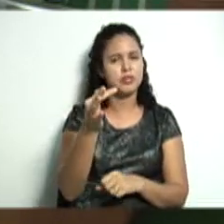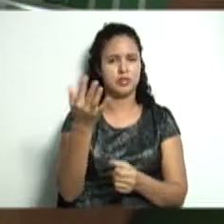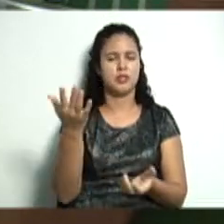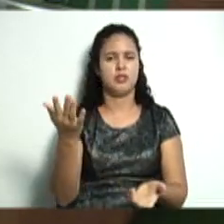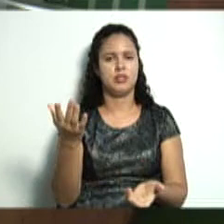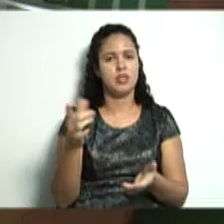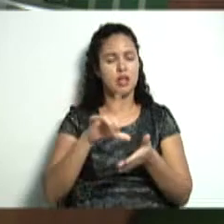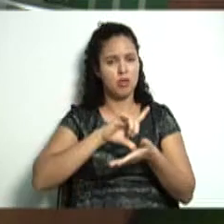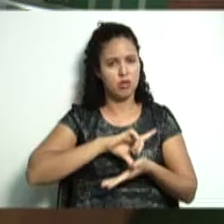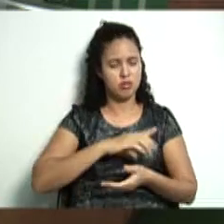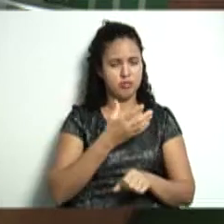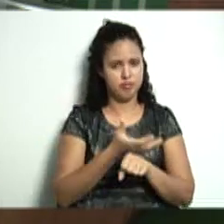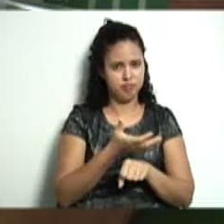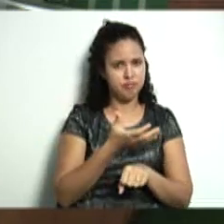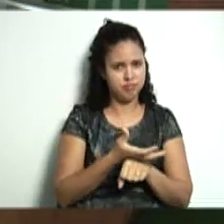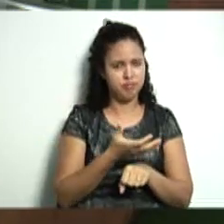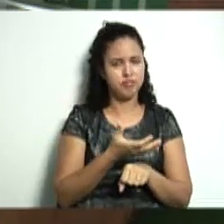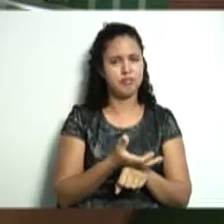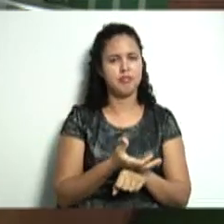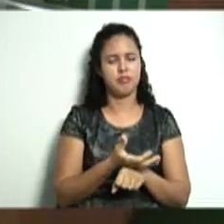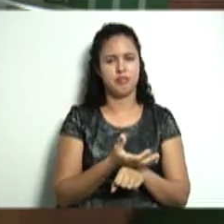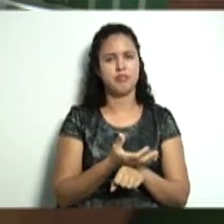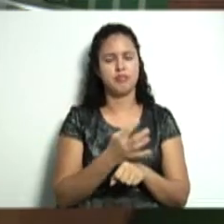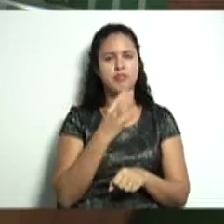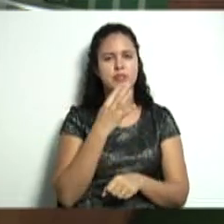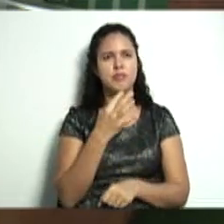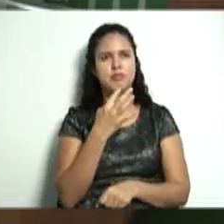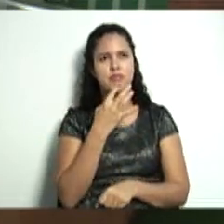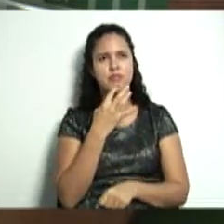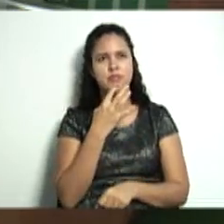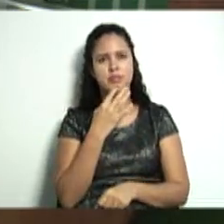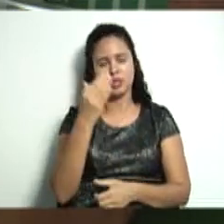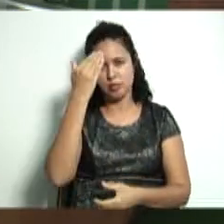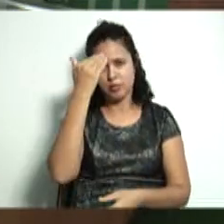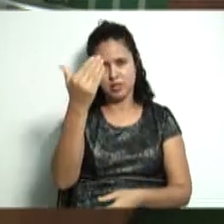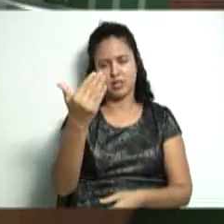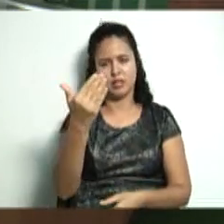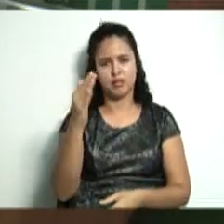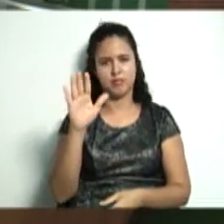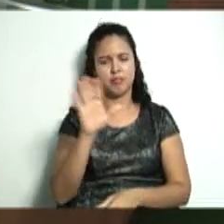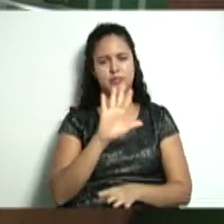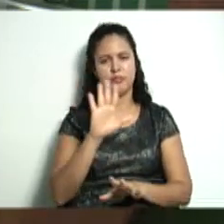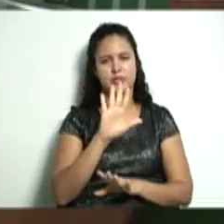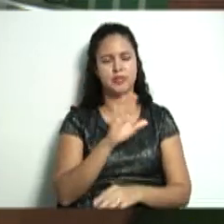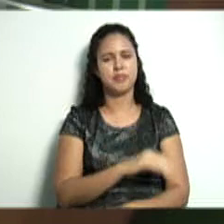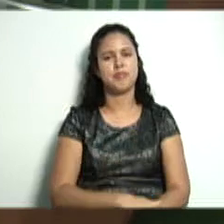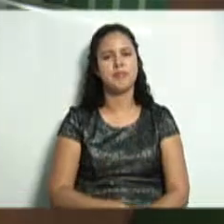antes. E, gente, muito obrigada pela participação e até a próxima aula.